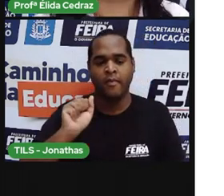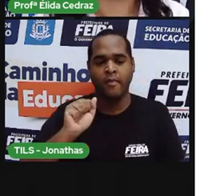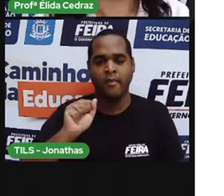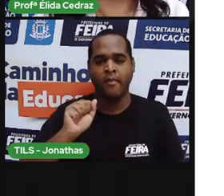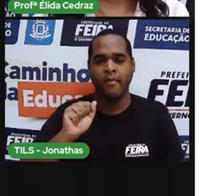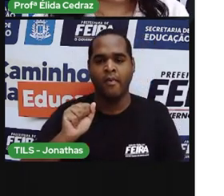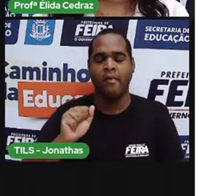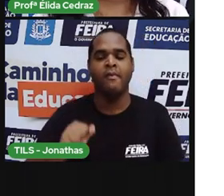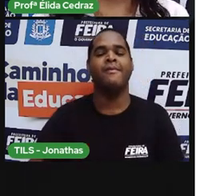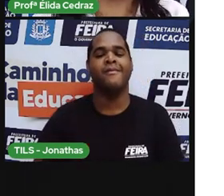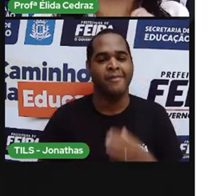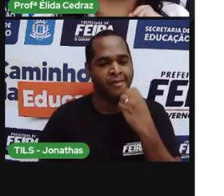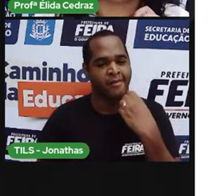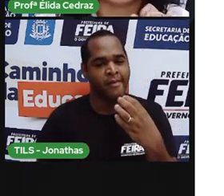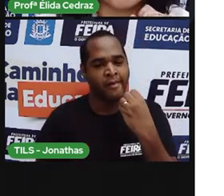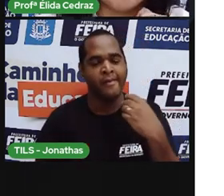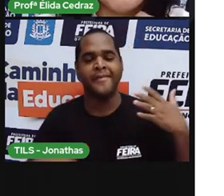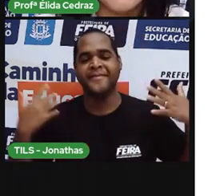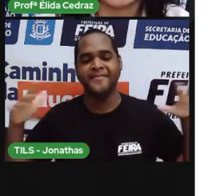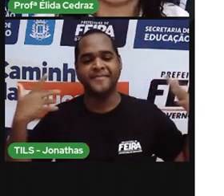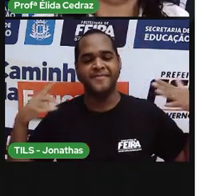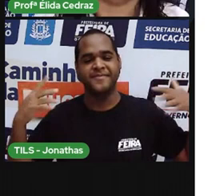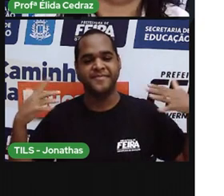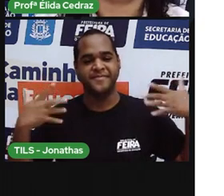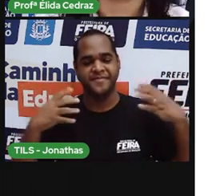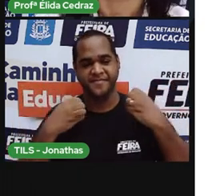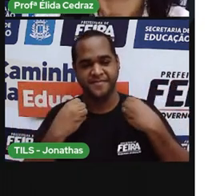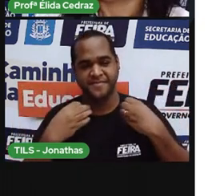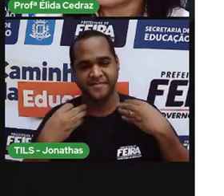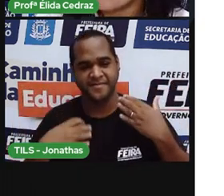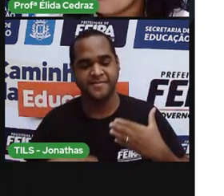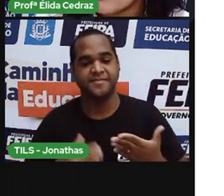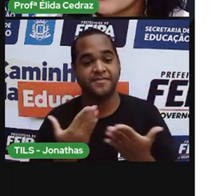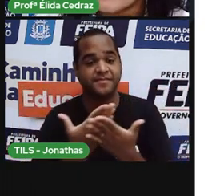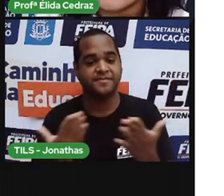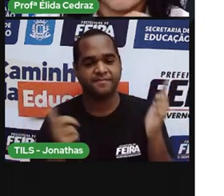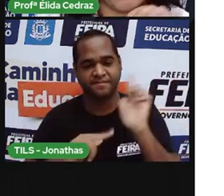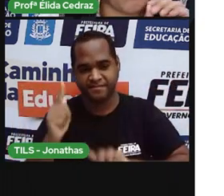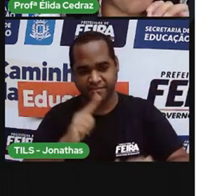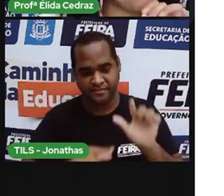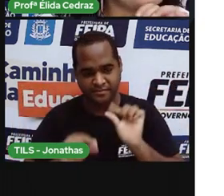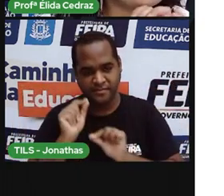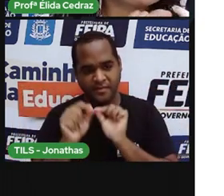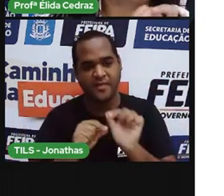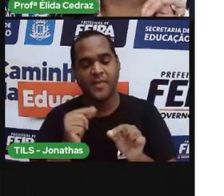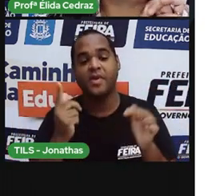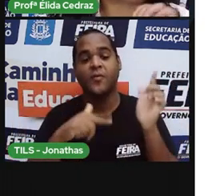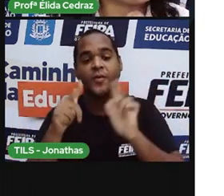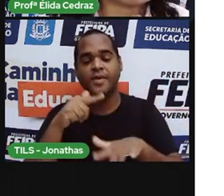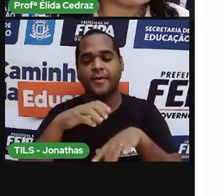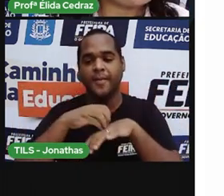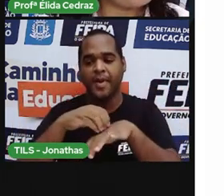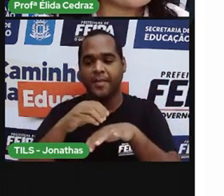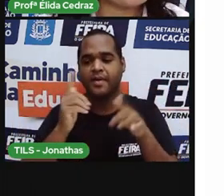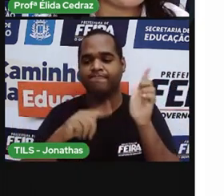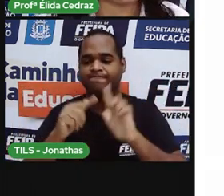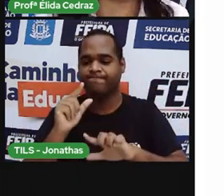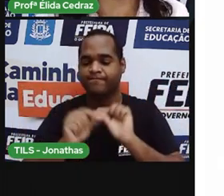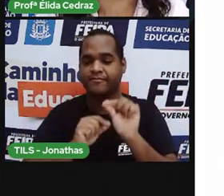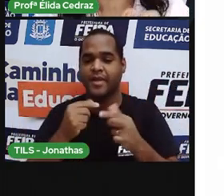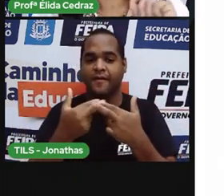rara. Isso mesmo. Parabéns para você que conseguiu acompanhar e formar